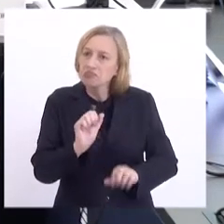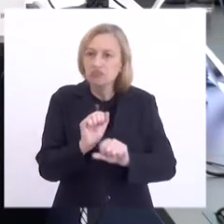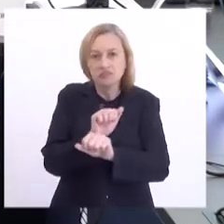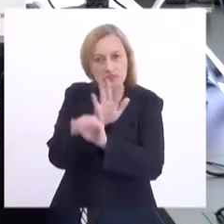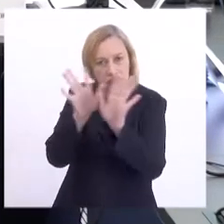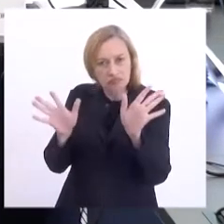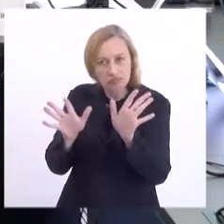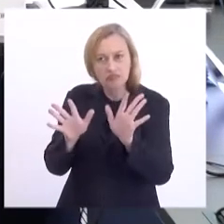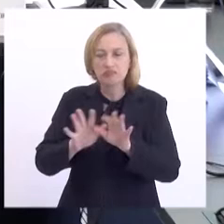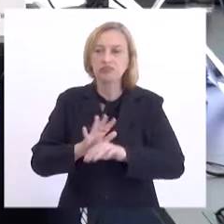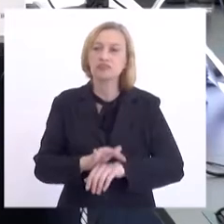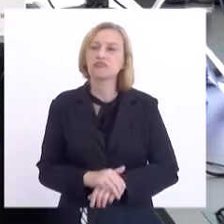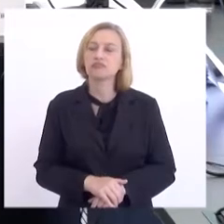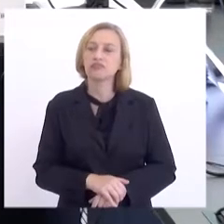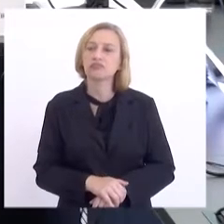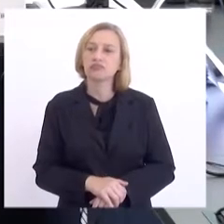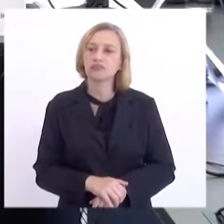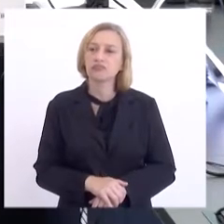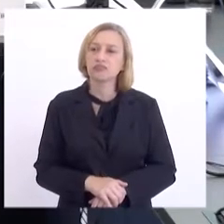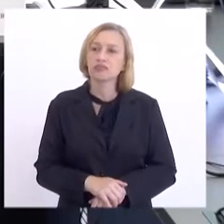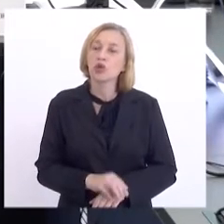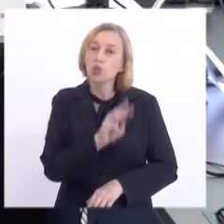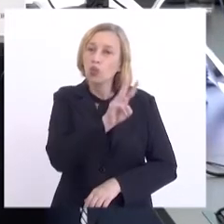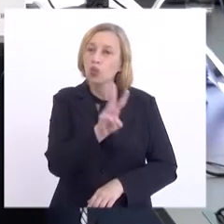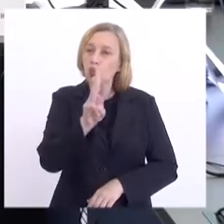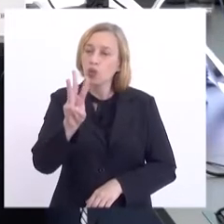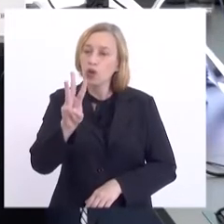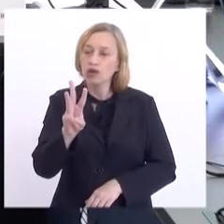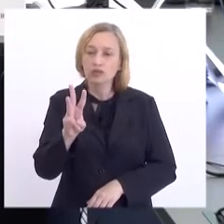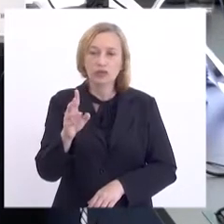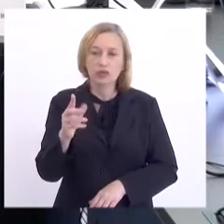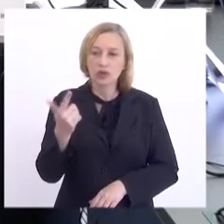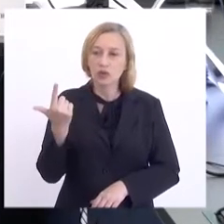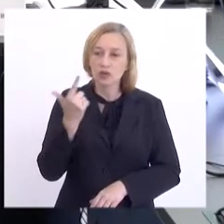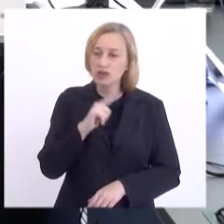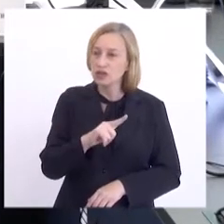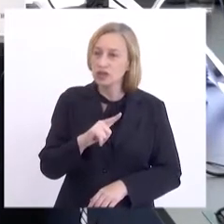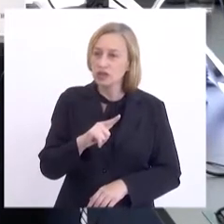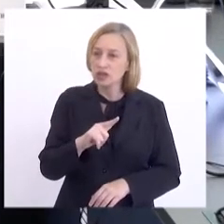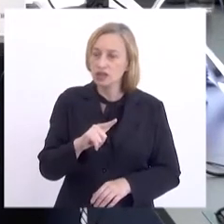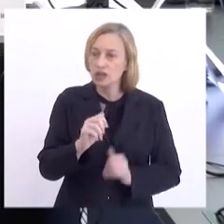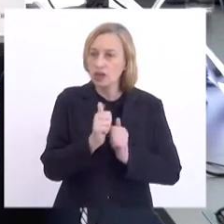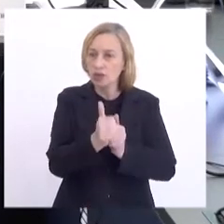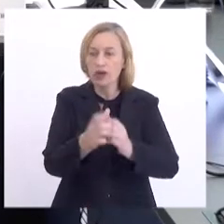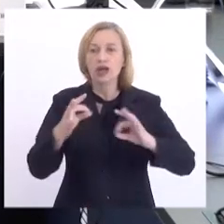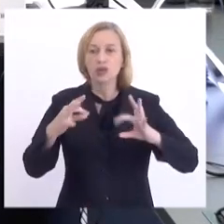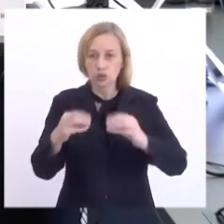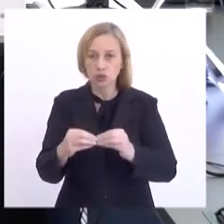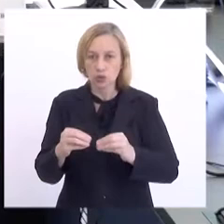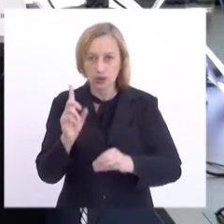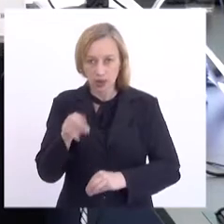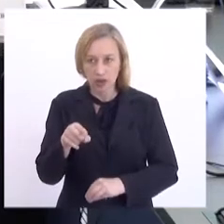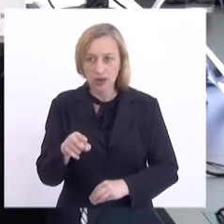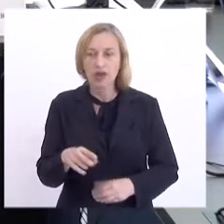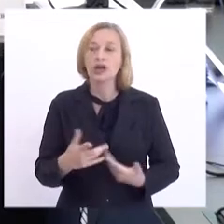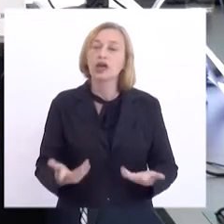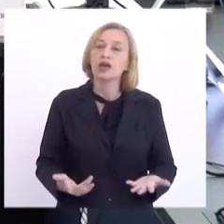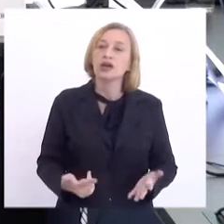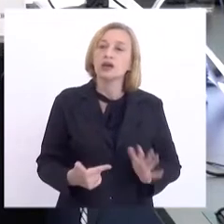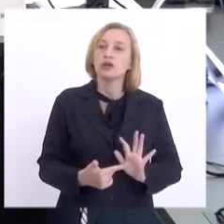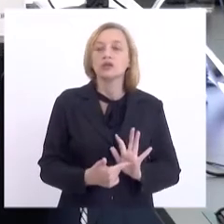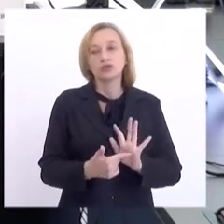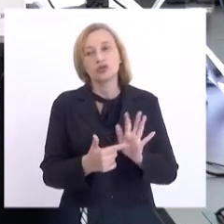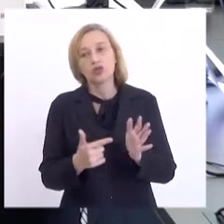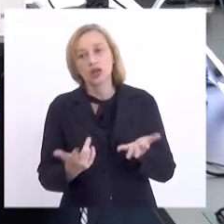transparente que seja o site não vai dar conta desse acompanhamentos Ele dará